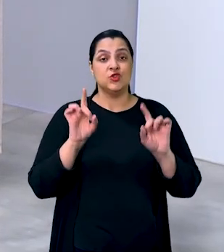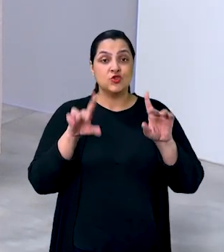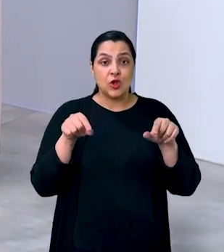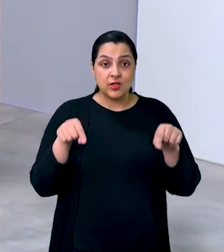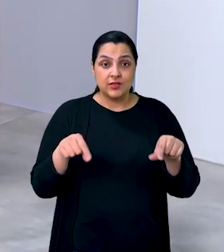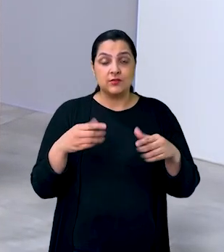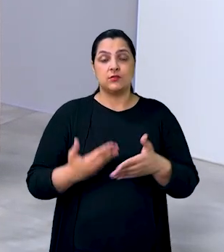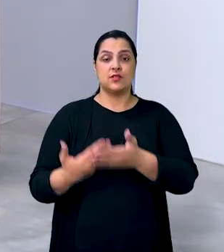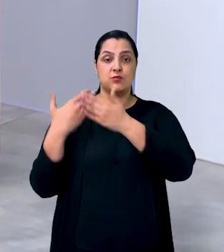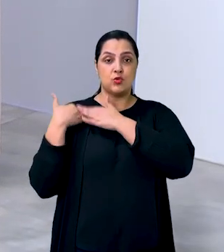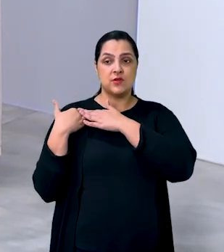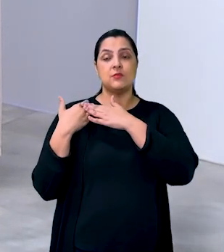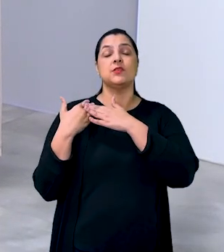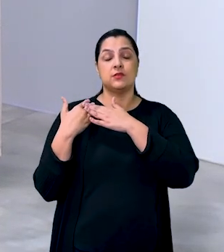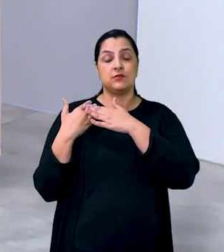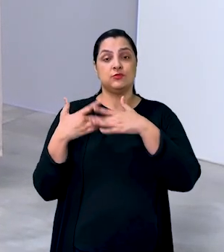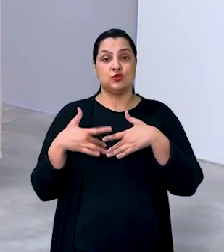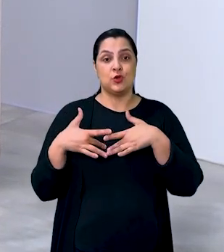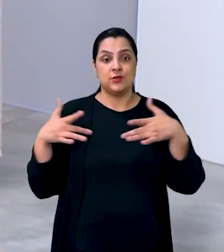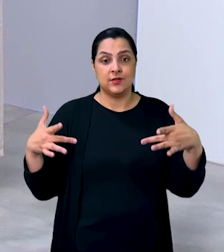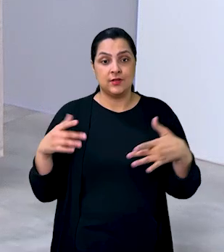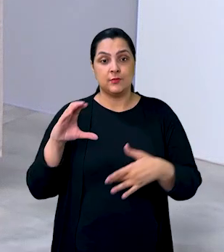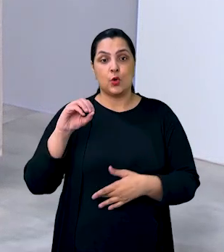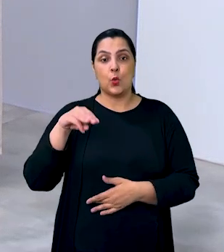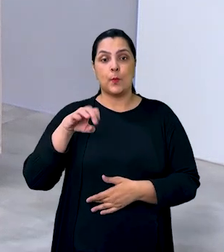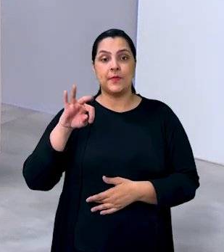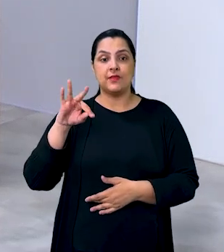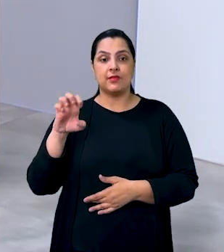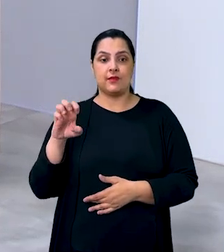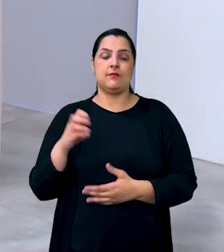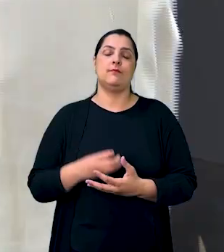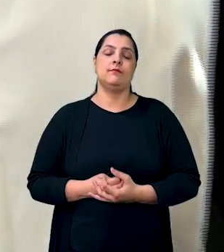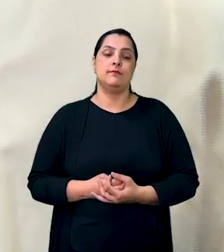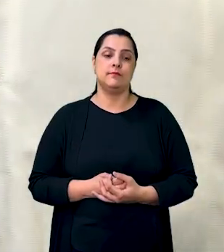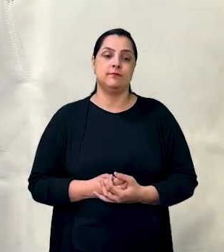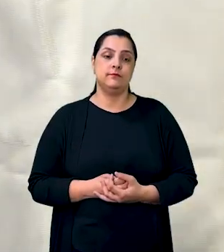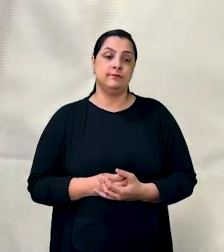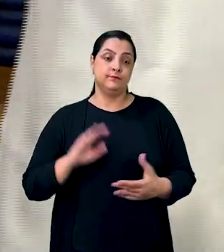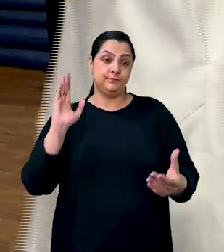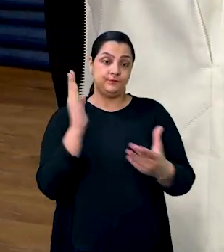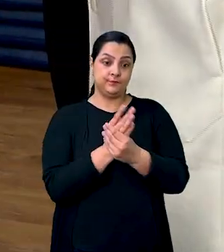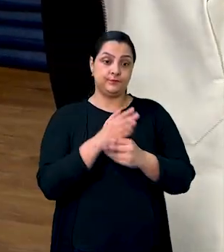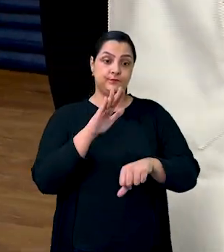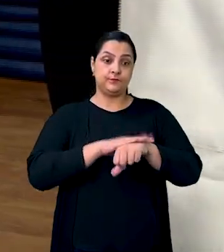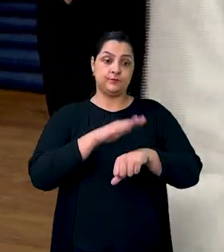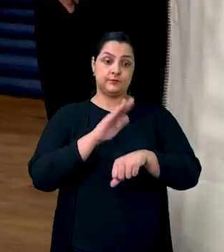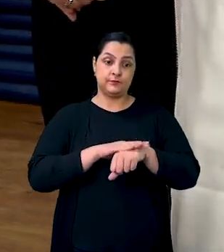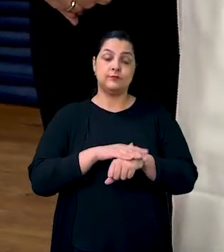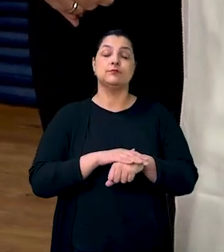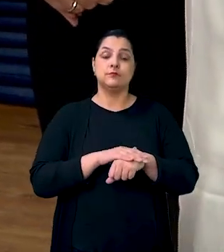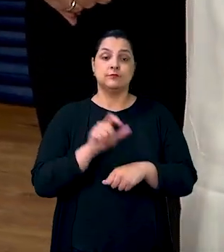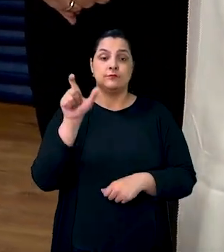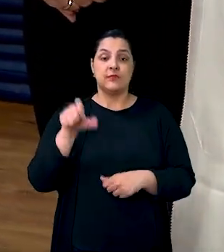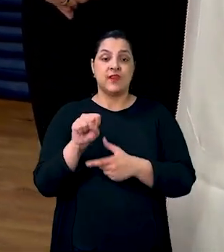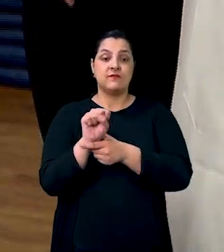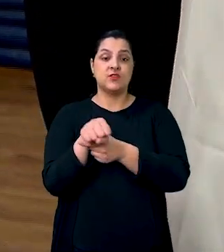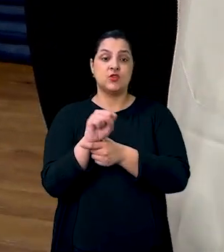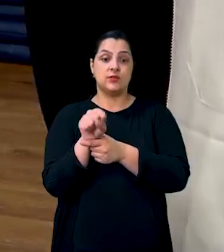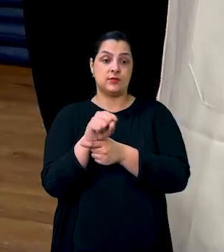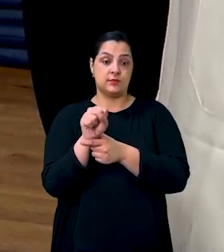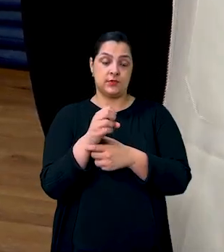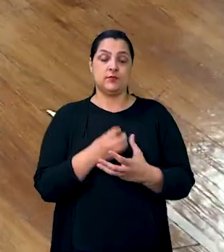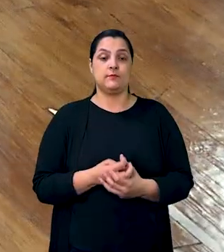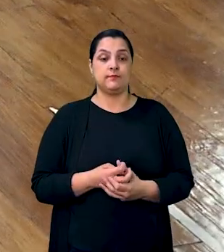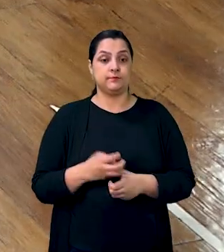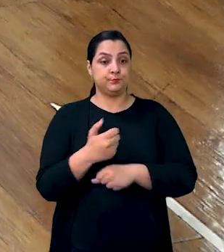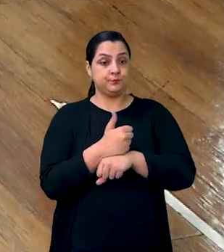é suficiente para responsabilizar solidariamente o comitê. A ação trabalhista foi movida por uma